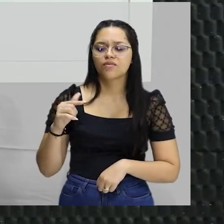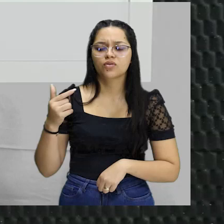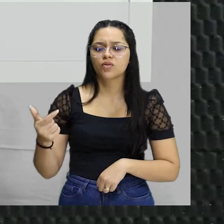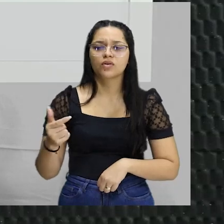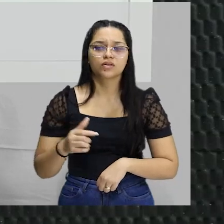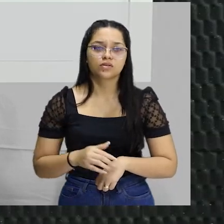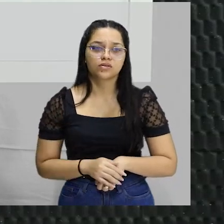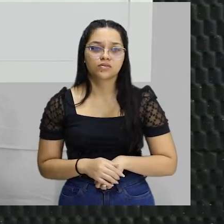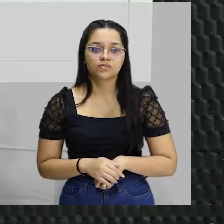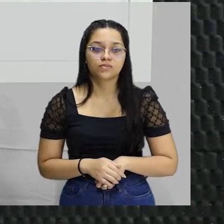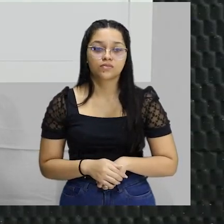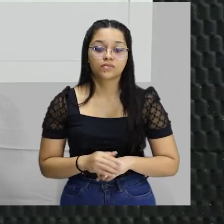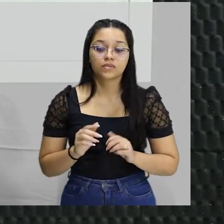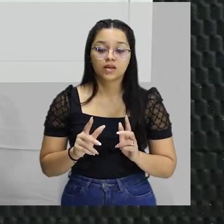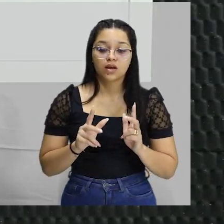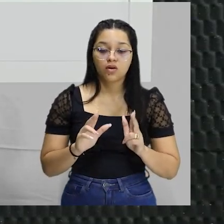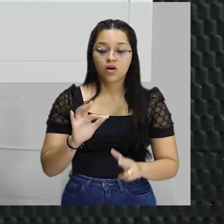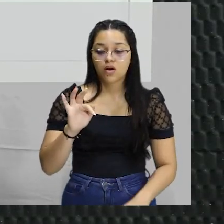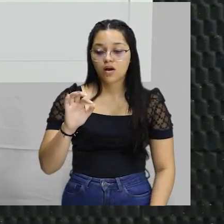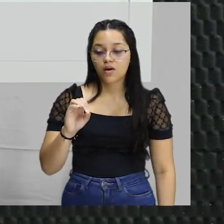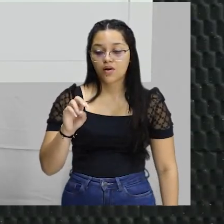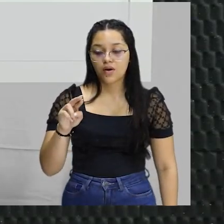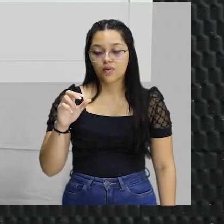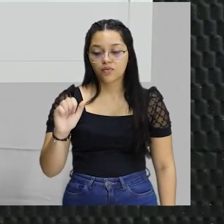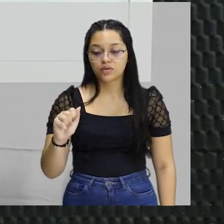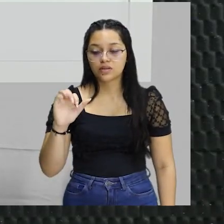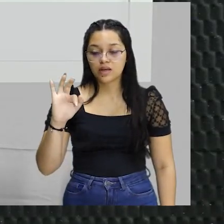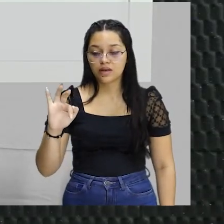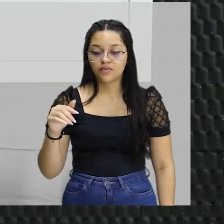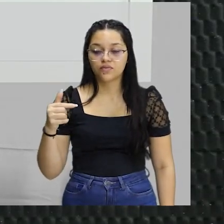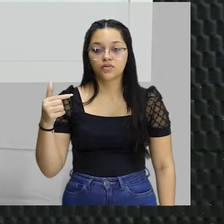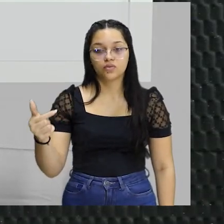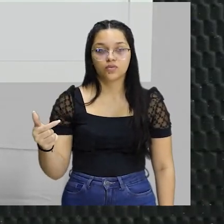F2? Vai ser a força F2